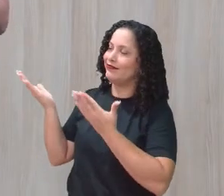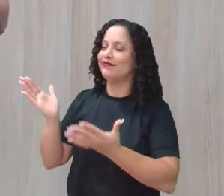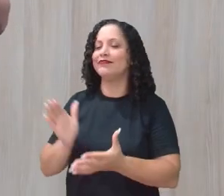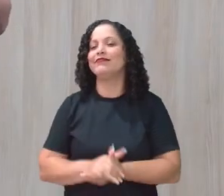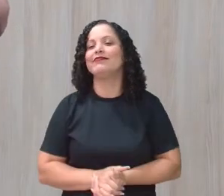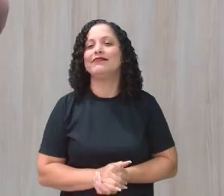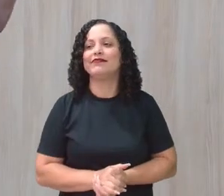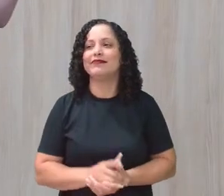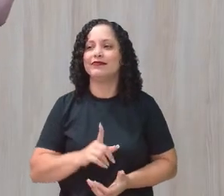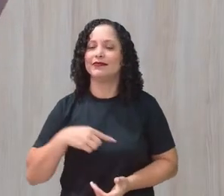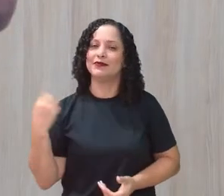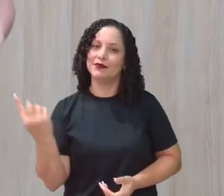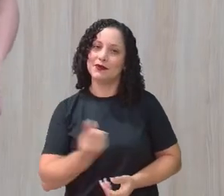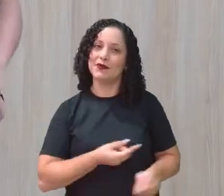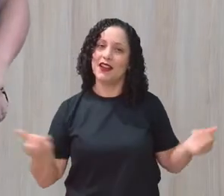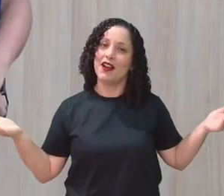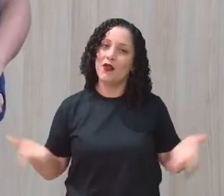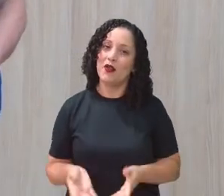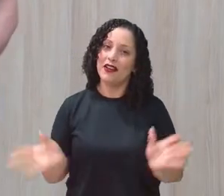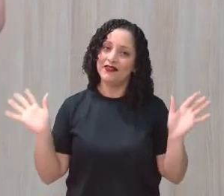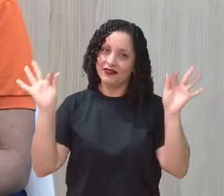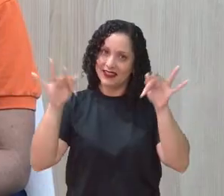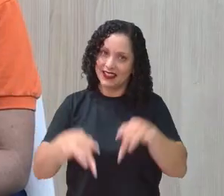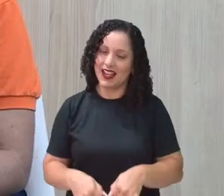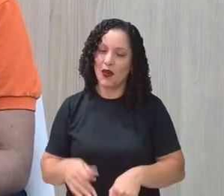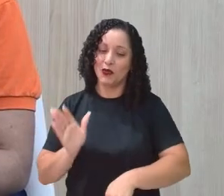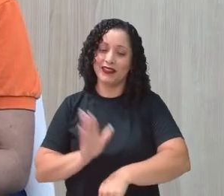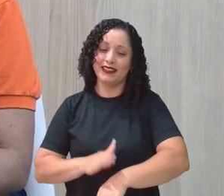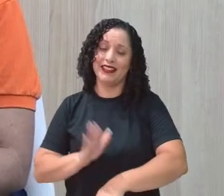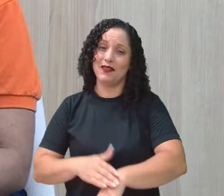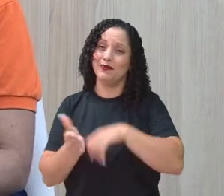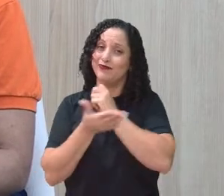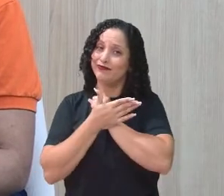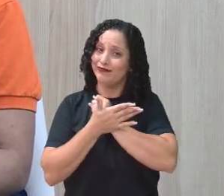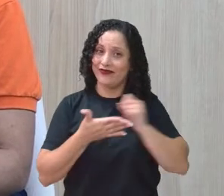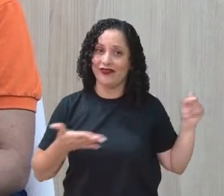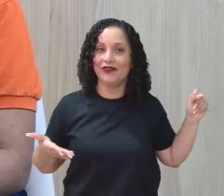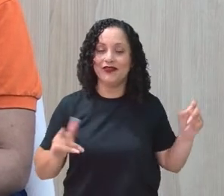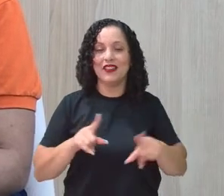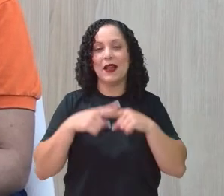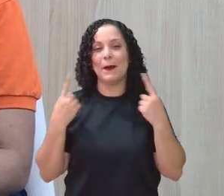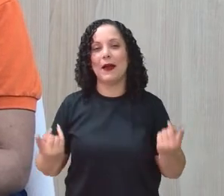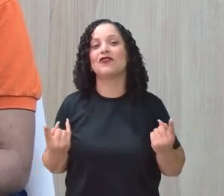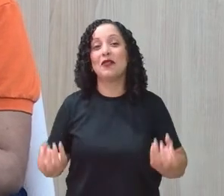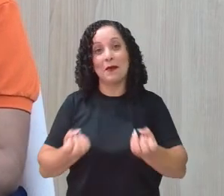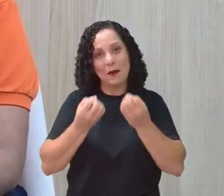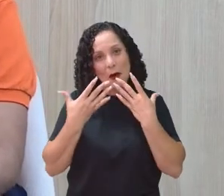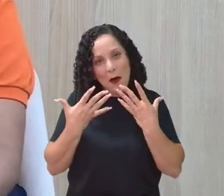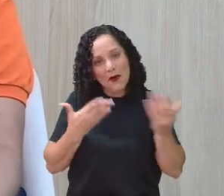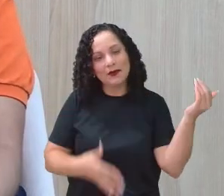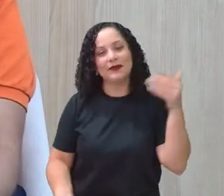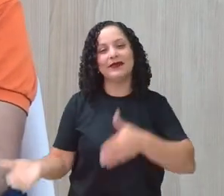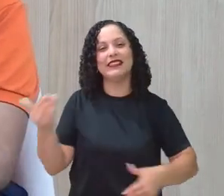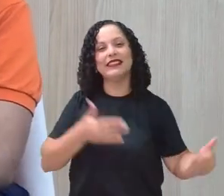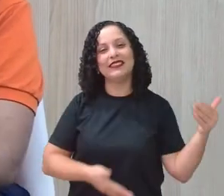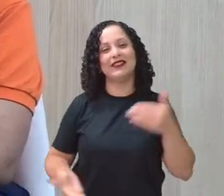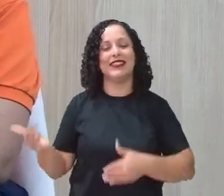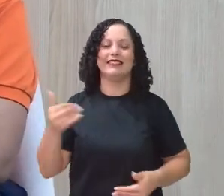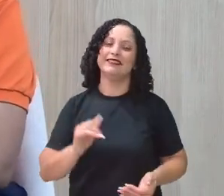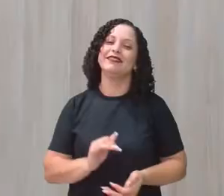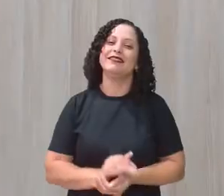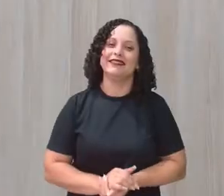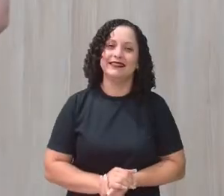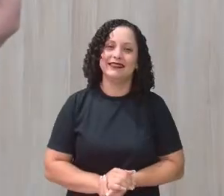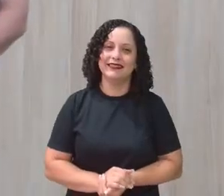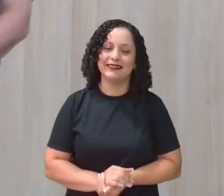Então, nós vamos nos despedir, né, professora Vivi? Acabou o nosso tempo, voa. mas foi uma alegria analisar tirinhas com você, Sim. professora Adriana. Até a próxima, gente. Tchau,